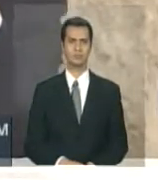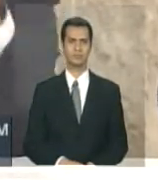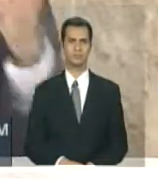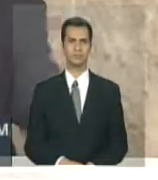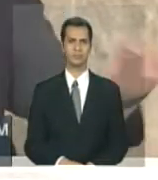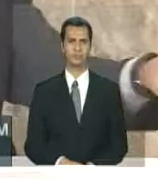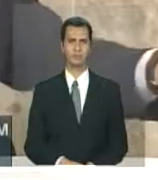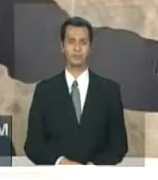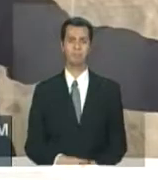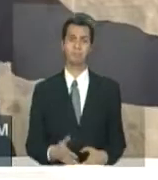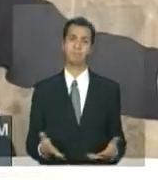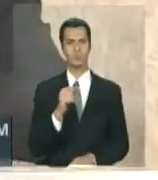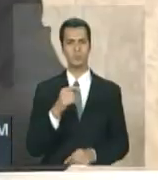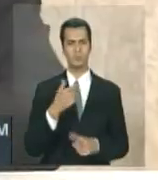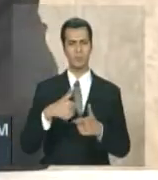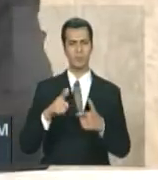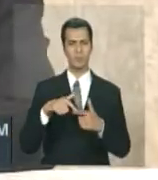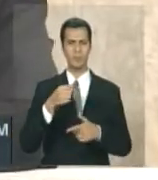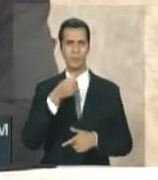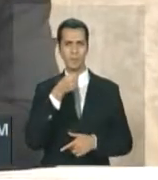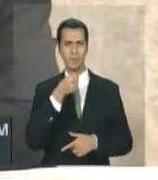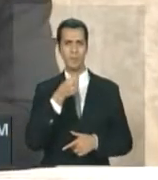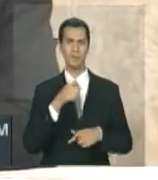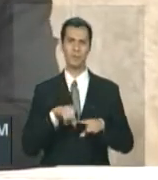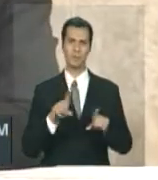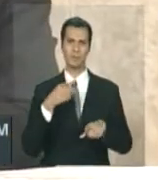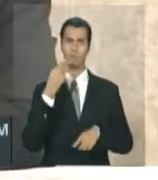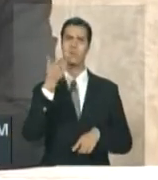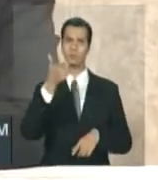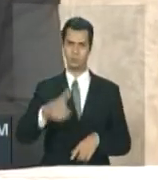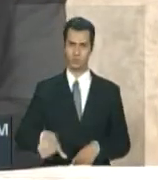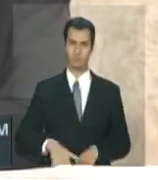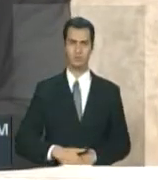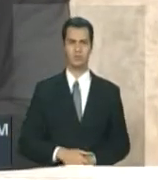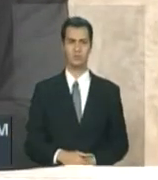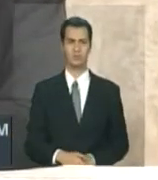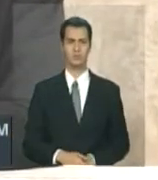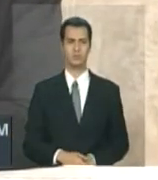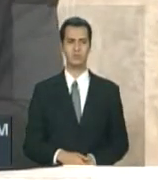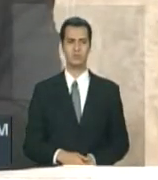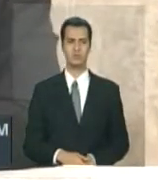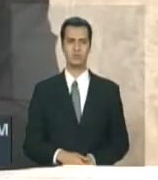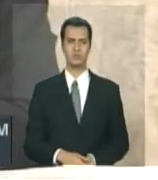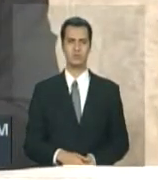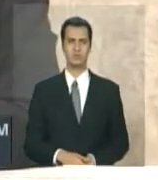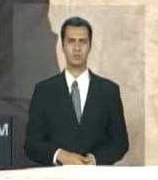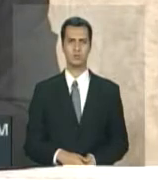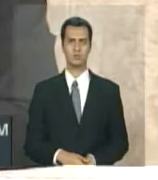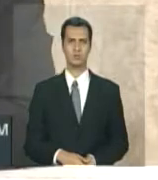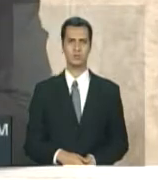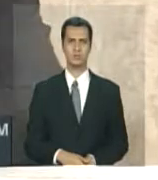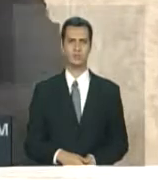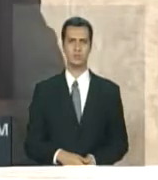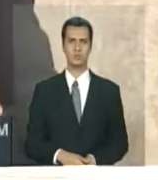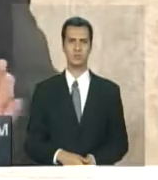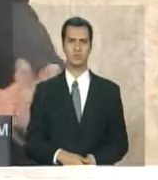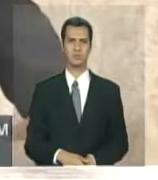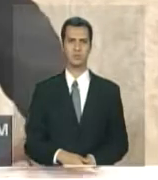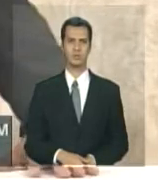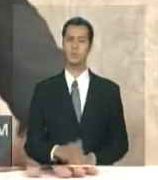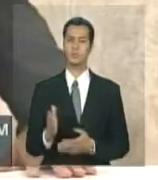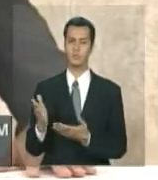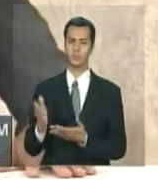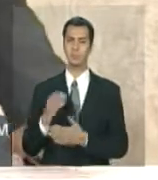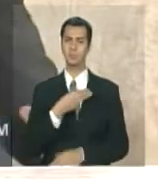Claro. Questões? Vai. Nós tínhamos, o ministro está se referindo, e agradeço a gentileza,